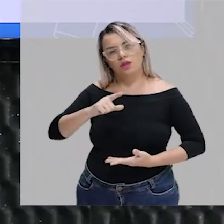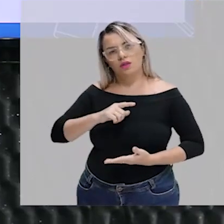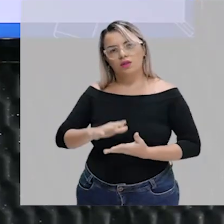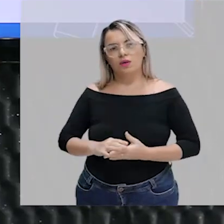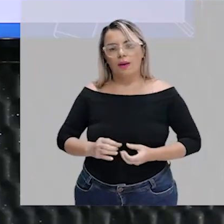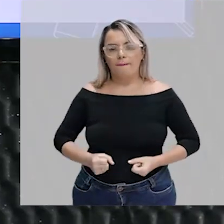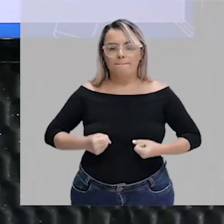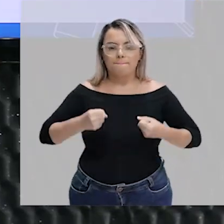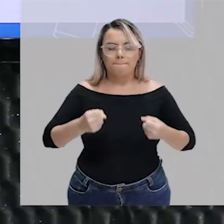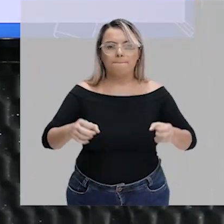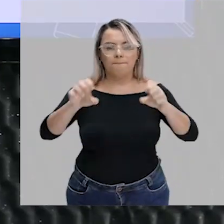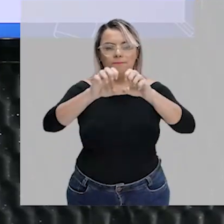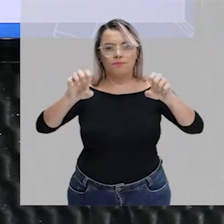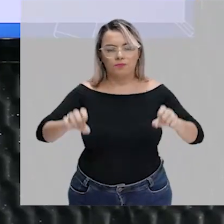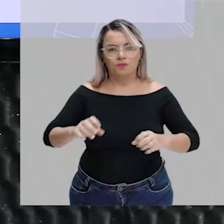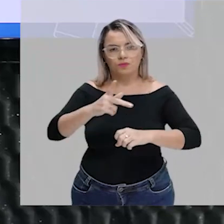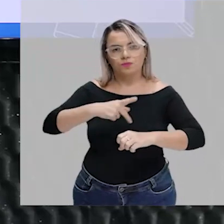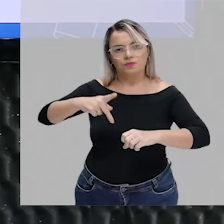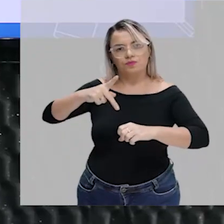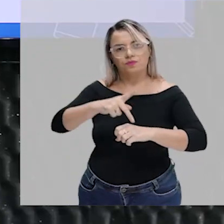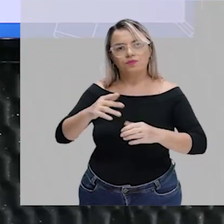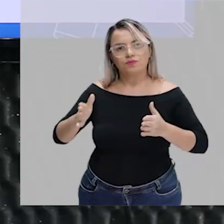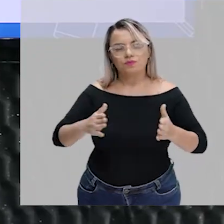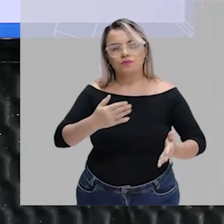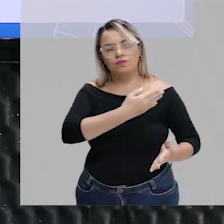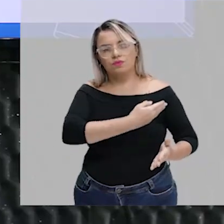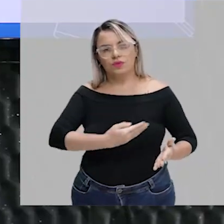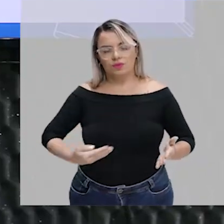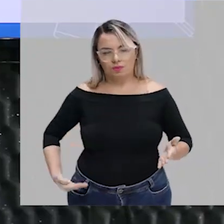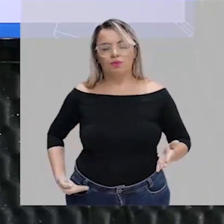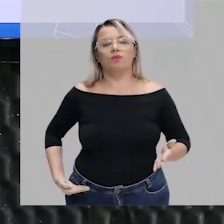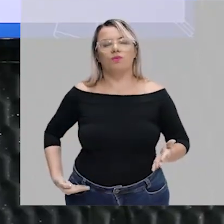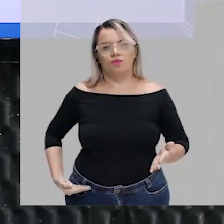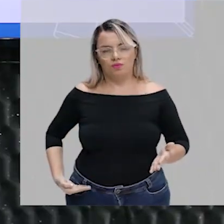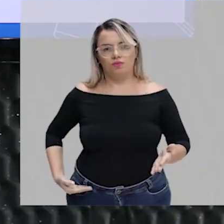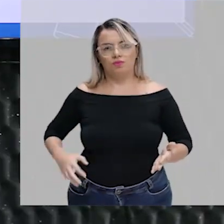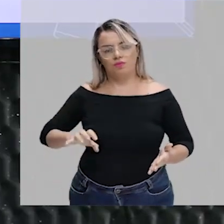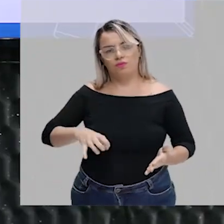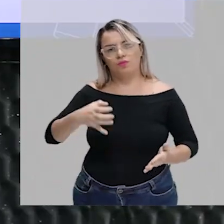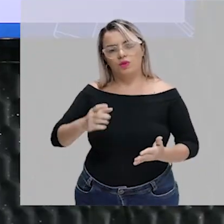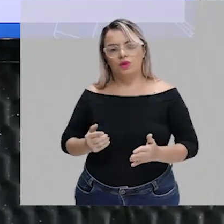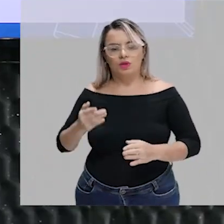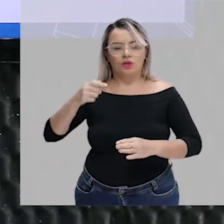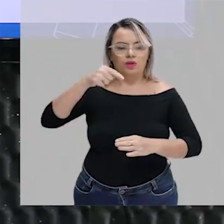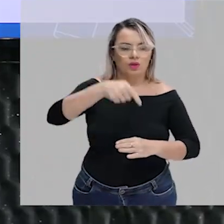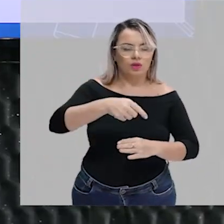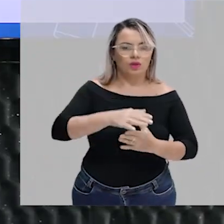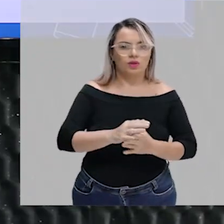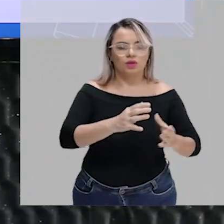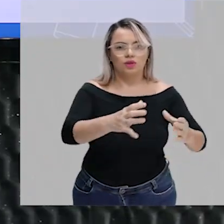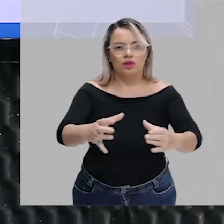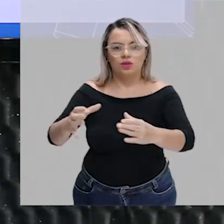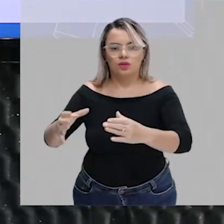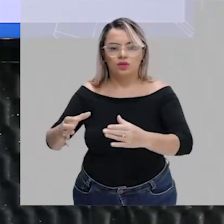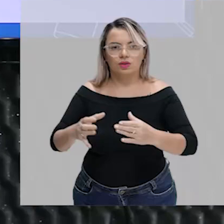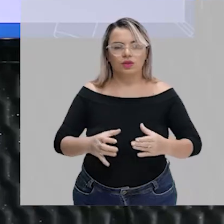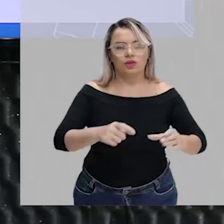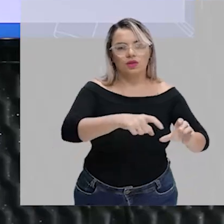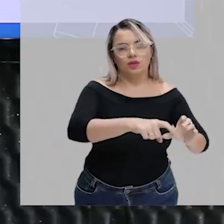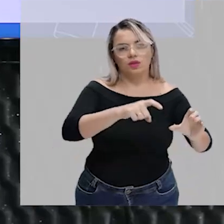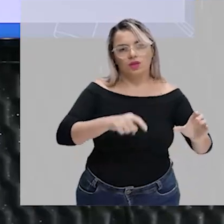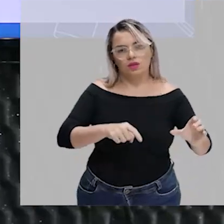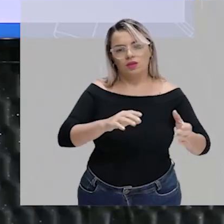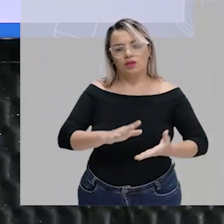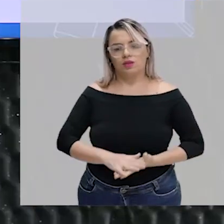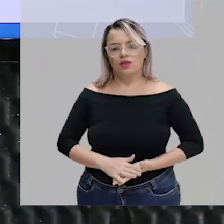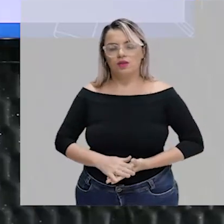que essa estrutura de Estado de ordem pública se sobreponha sobre os núcleos privados independentes que haviam no Brasil. E esse